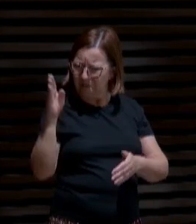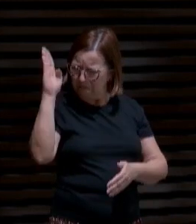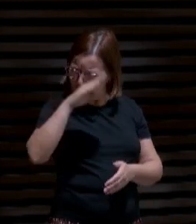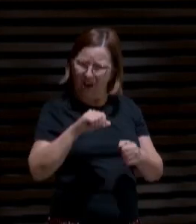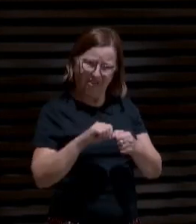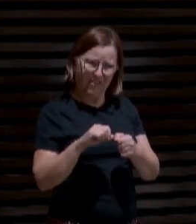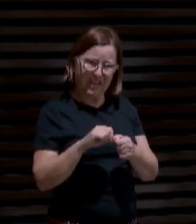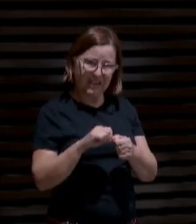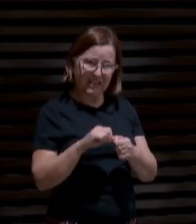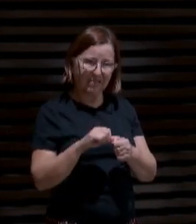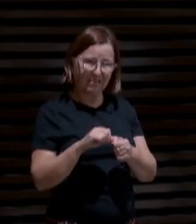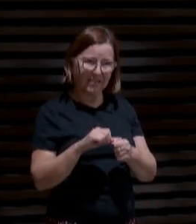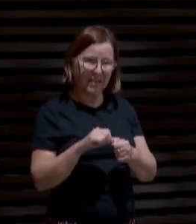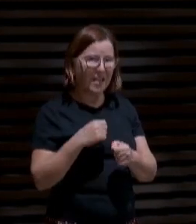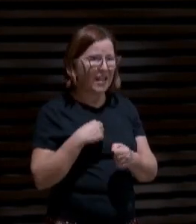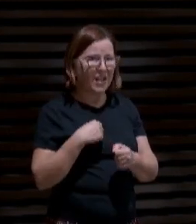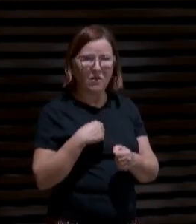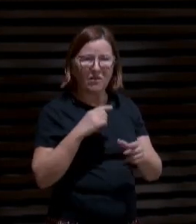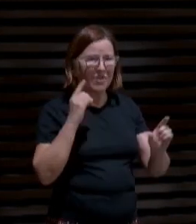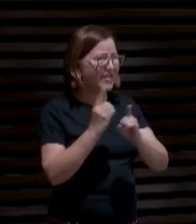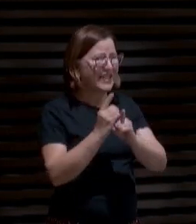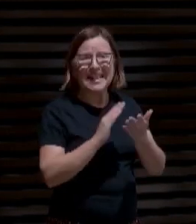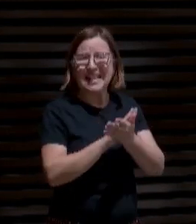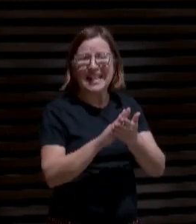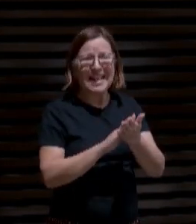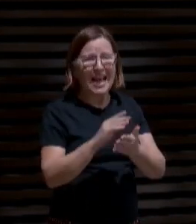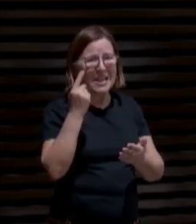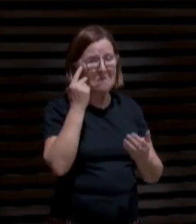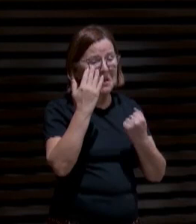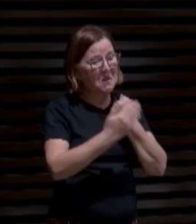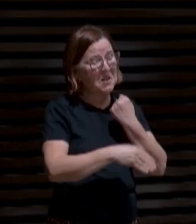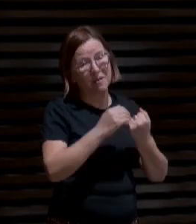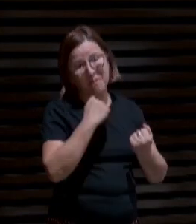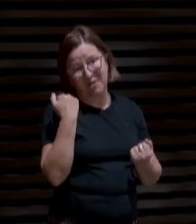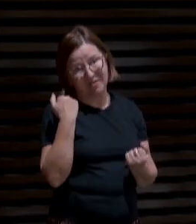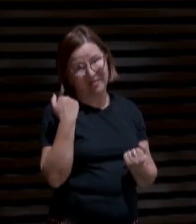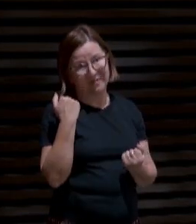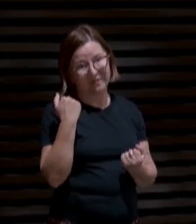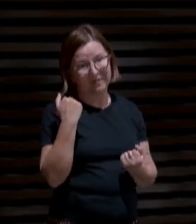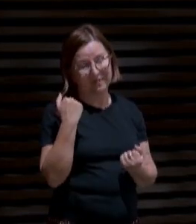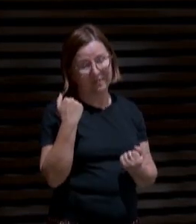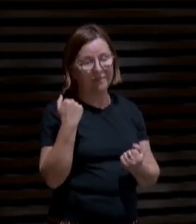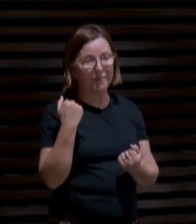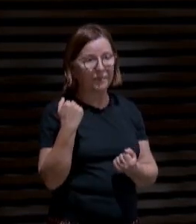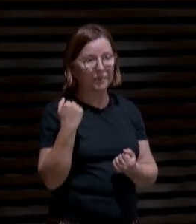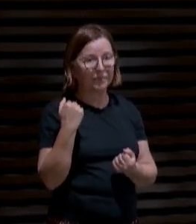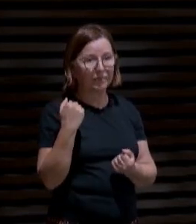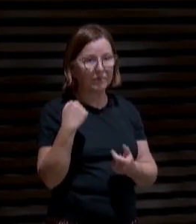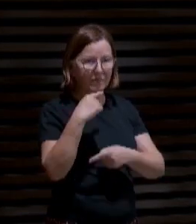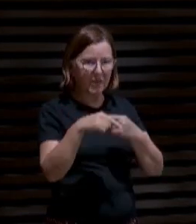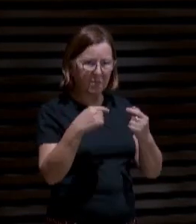fato, nada achei contra ele para condená-lo à morte. Portanto, depois de o